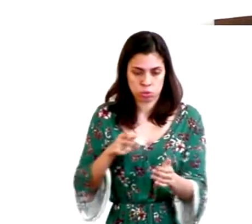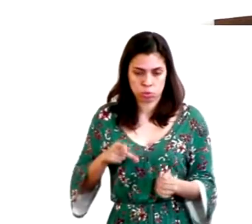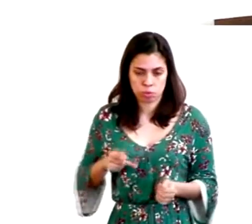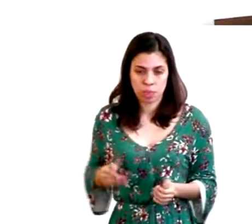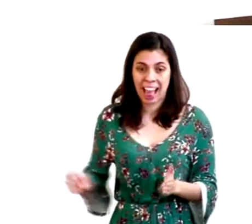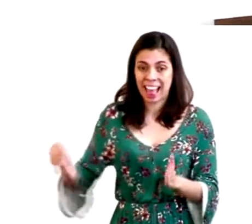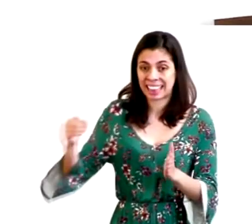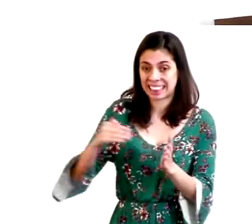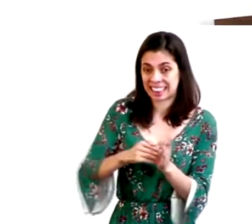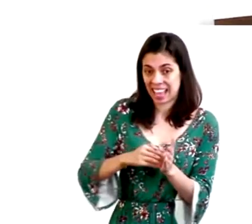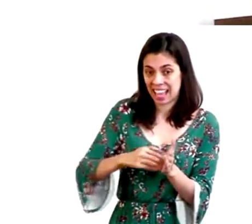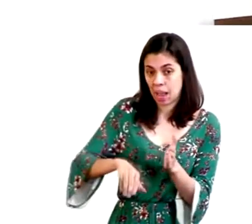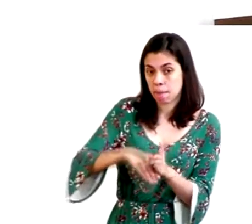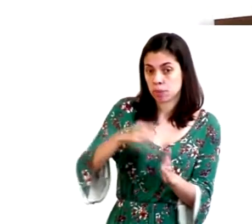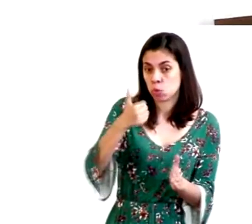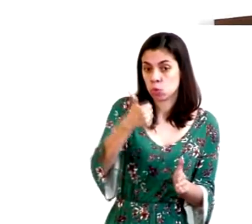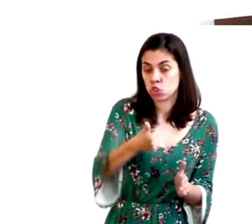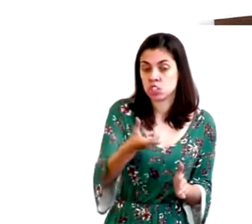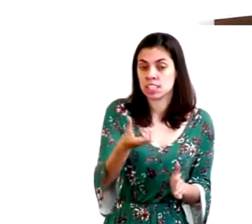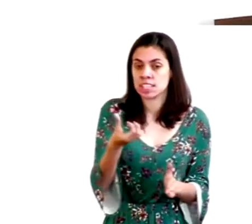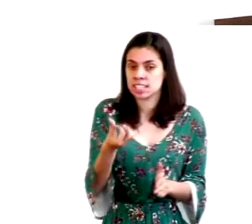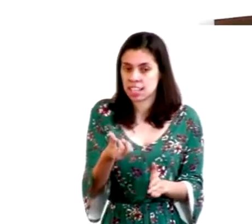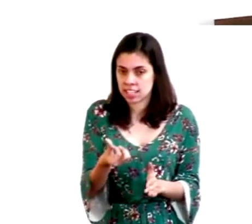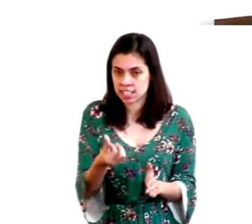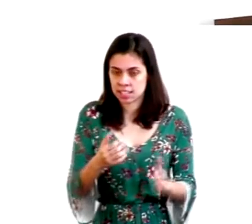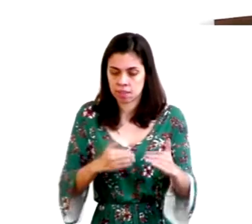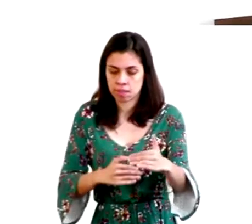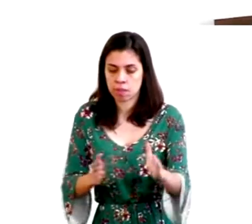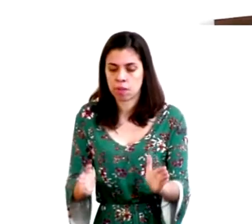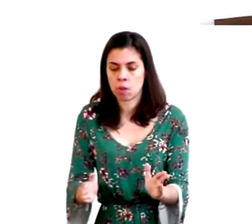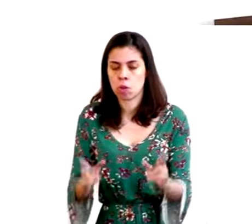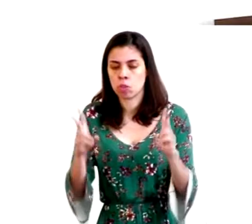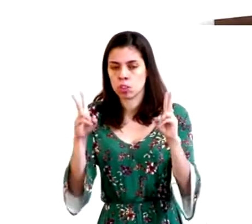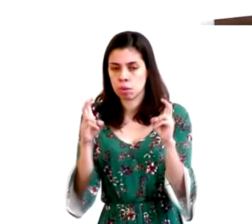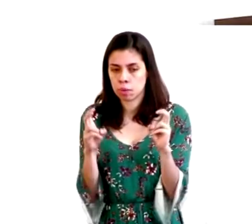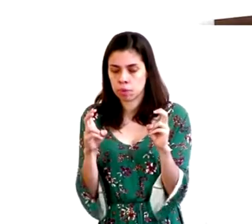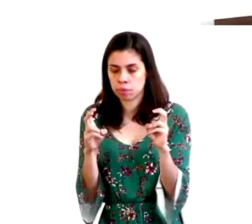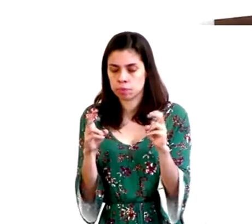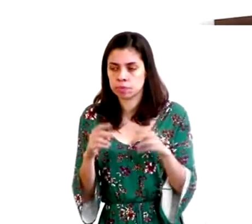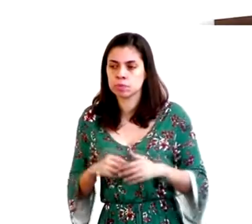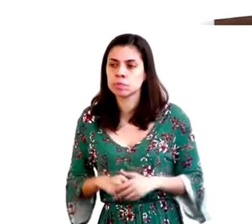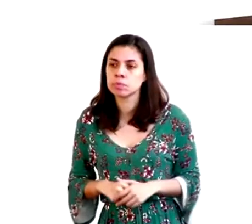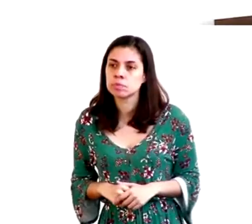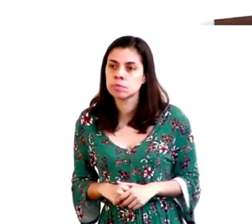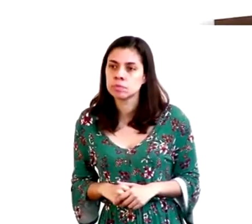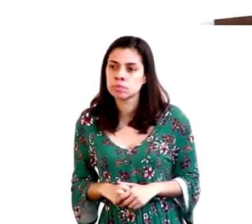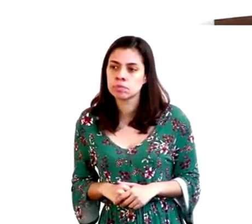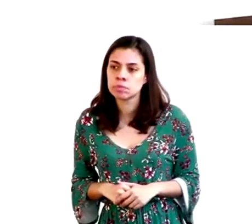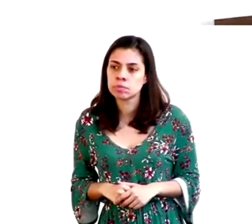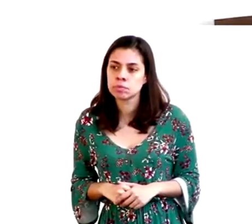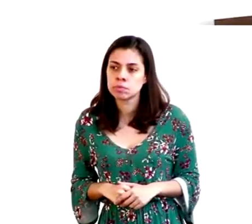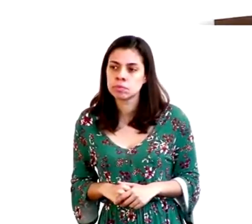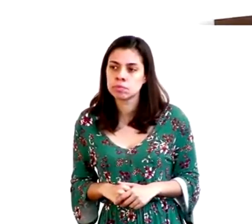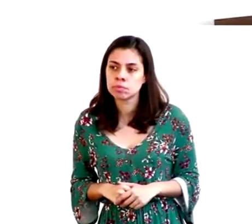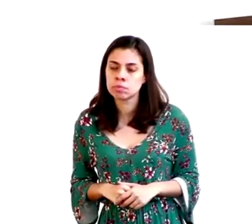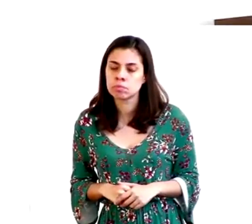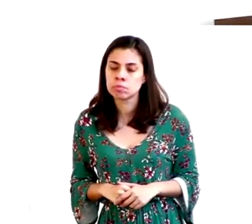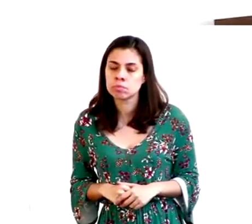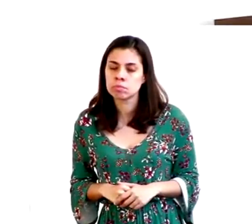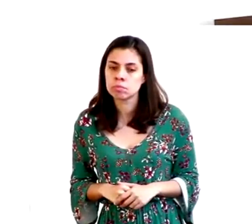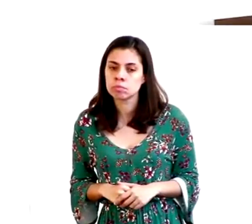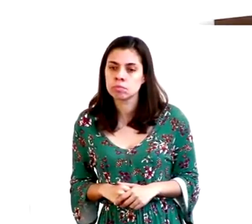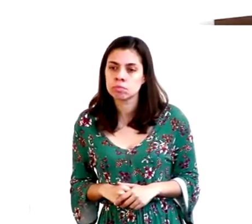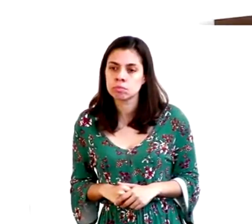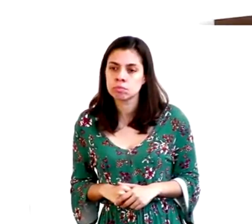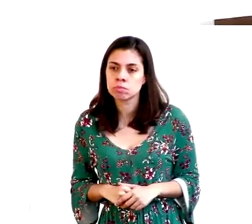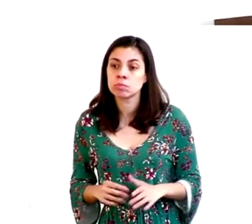capítulo 16, 20, nós somos assim informados de que Jesus cumpre cabalmente